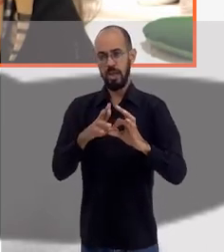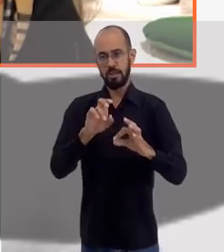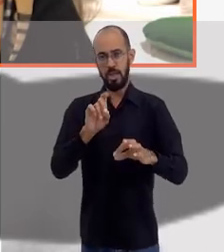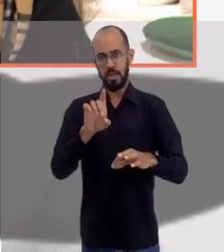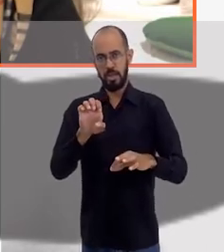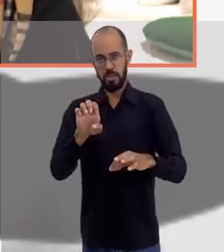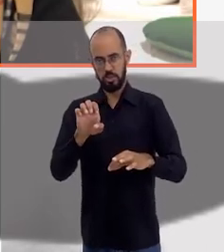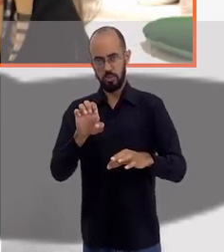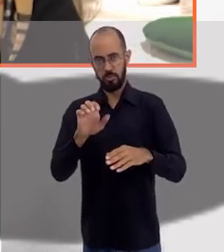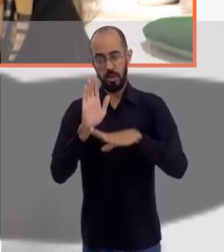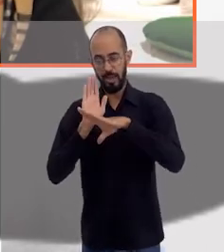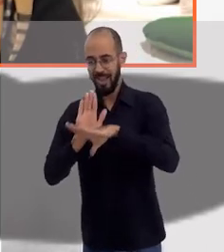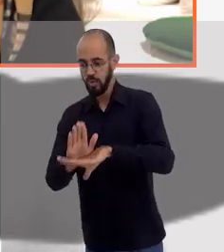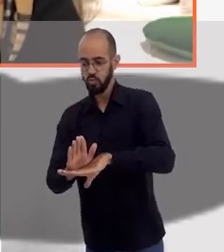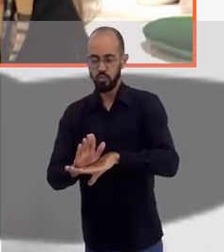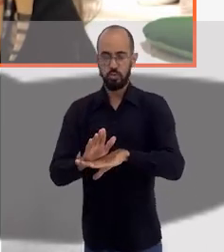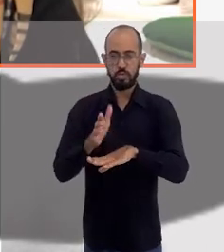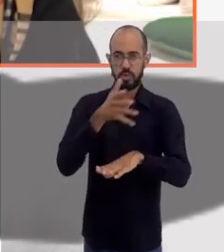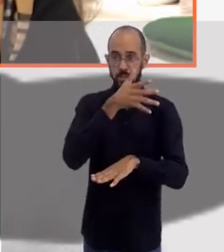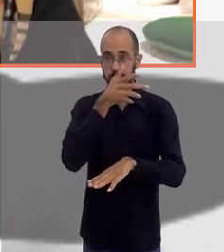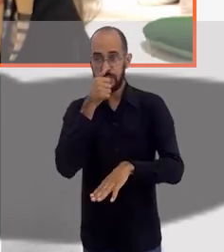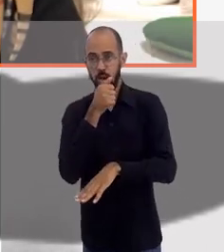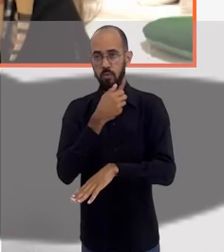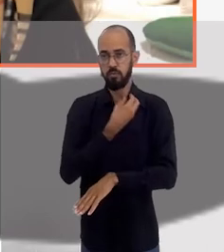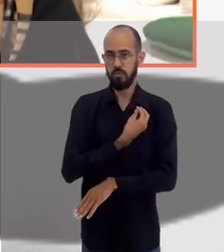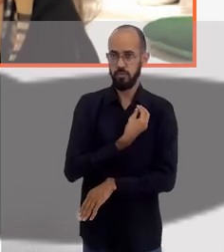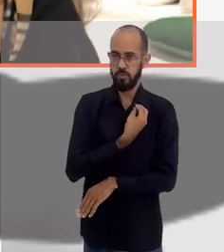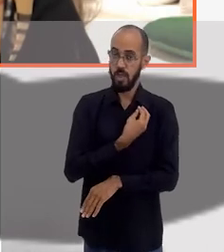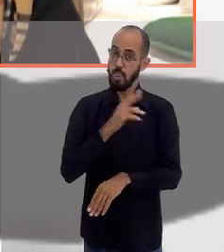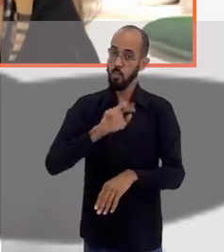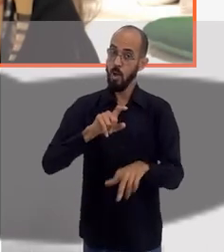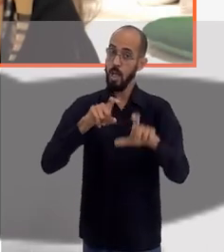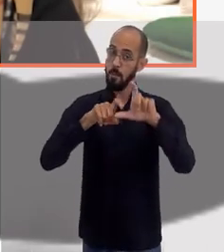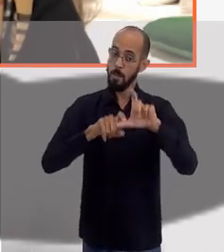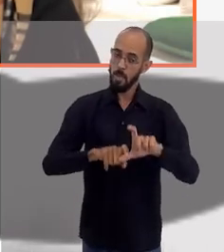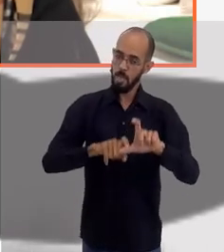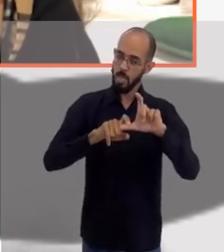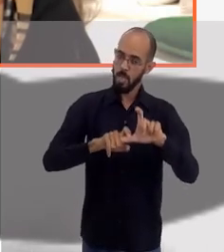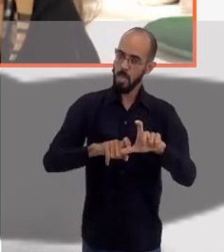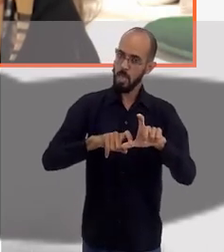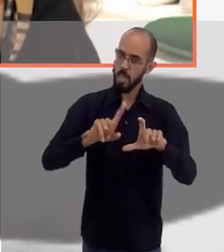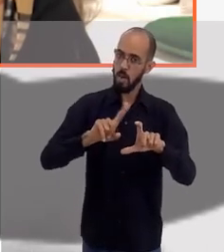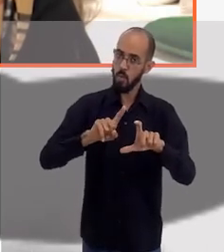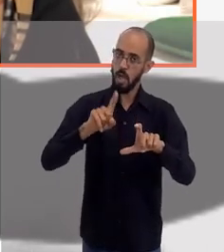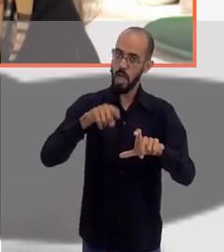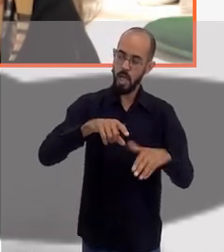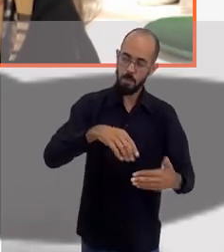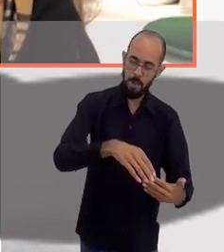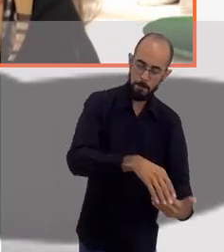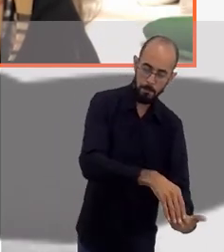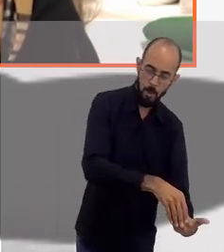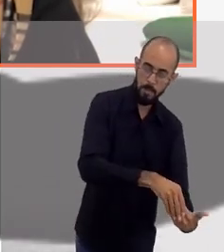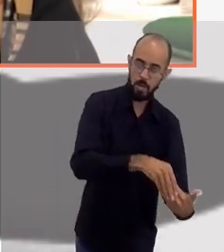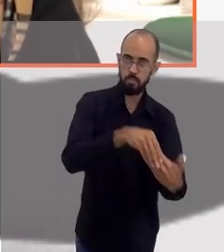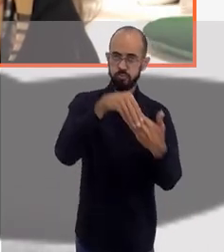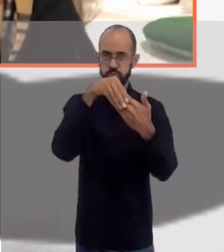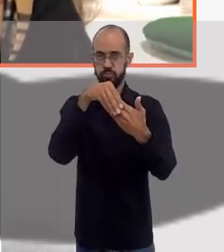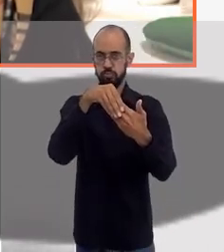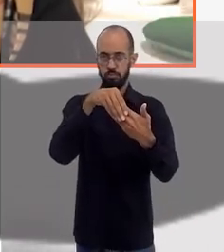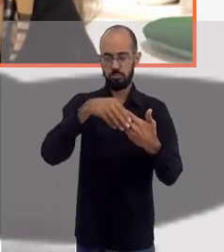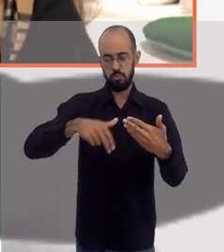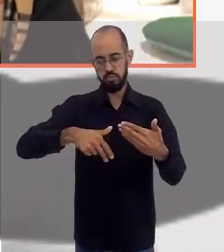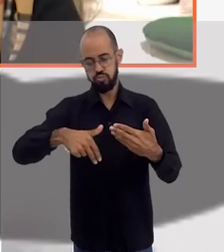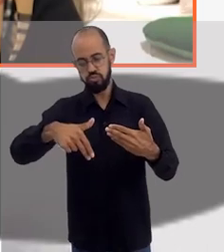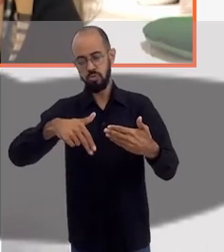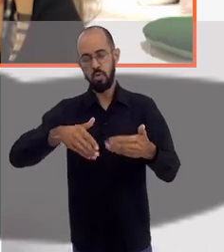do Bem para que ajude para que Resgate não seja bengala mas seja a mão para levantar e essa pessoa a